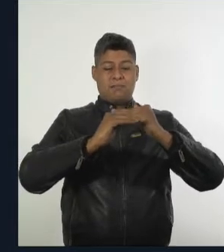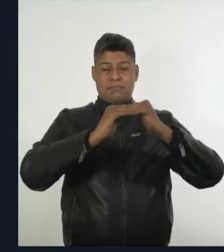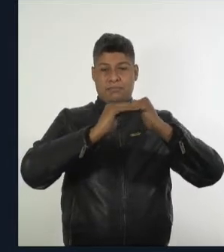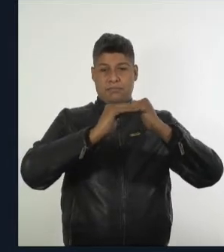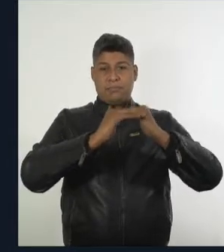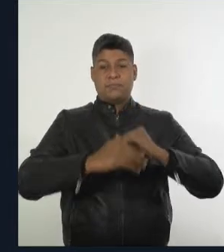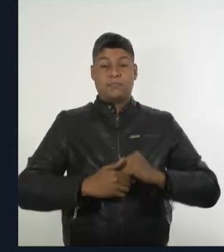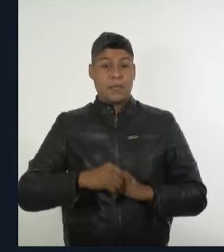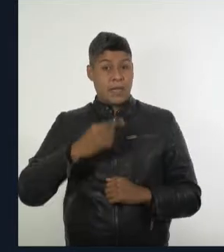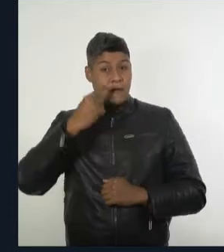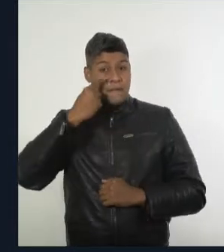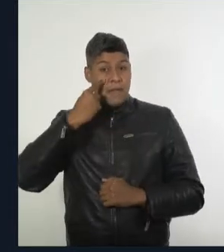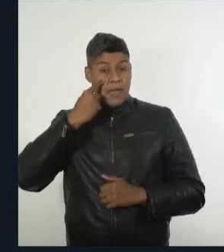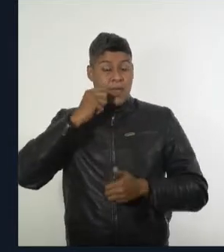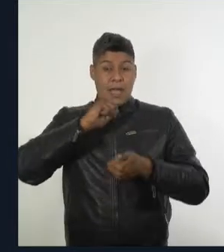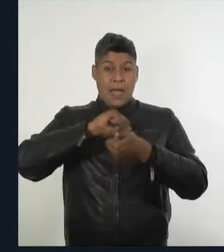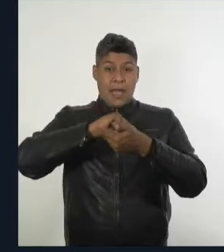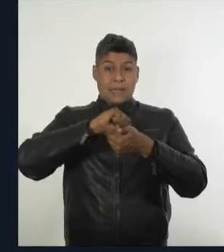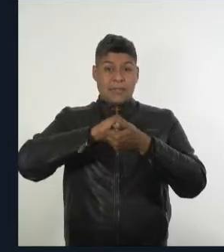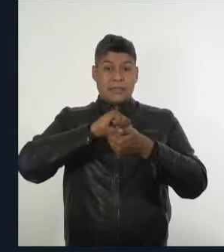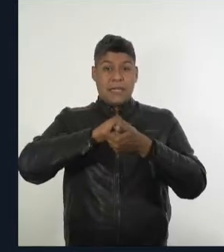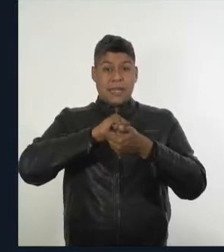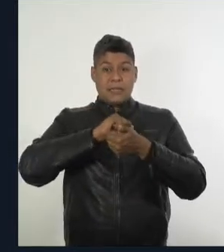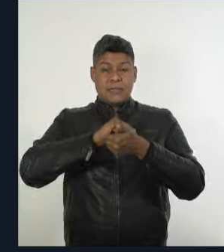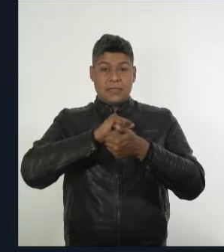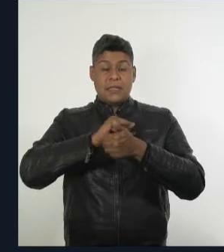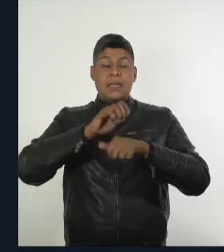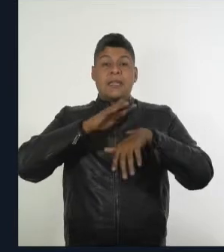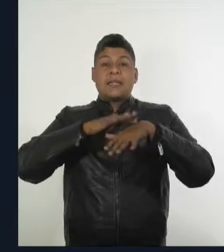formos ver, inclusive, a análise dos casos de síndrome